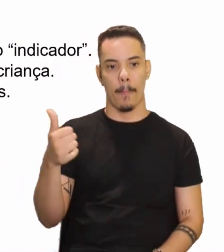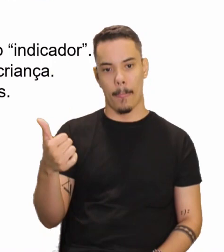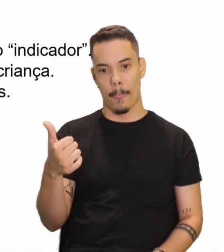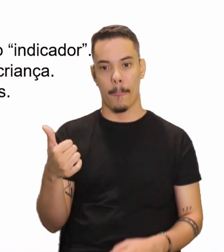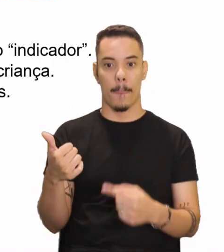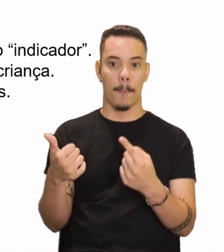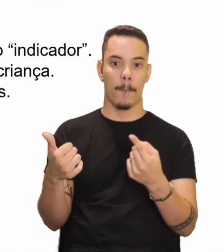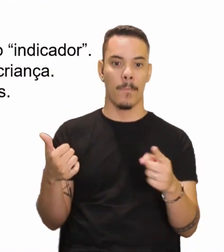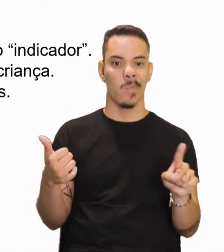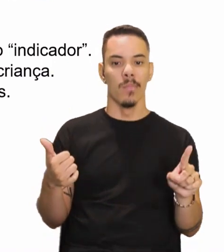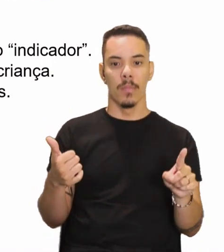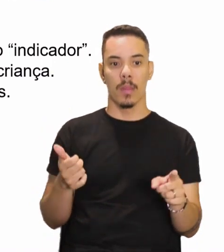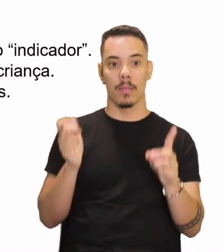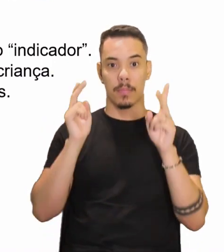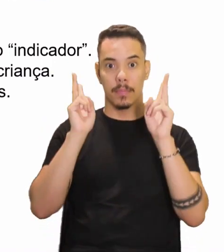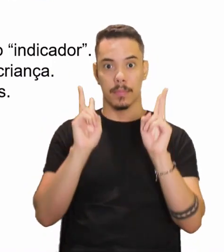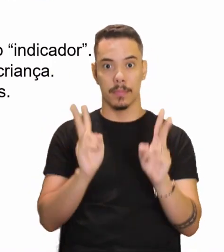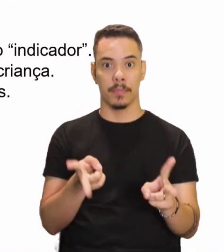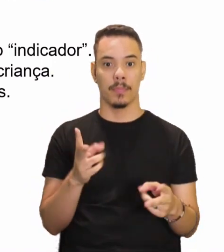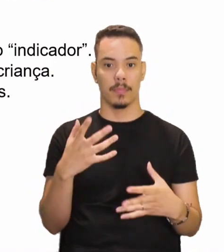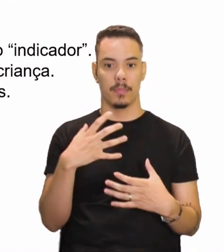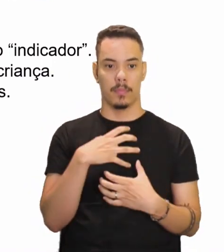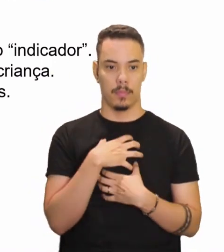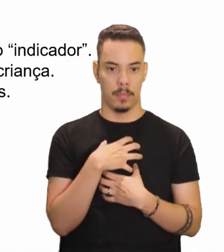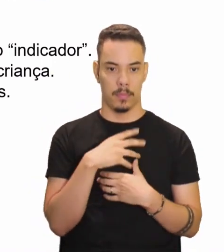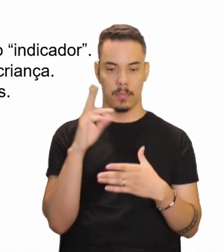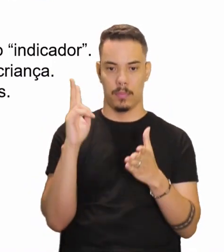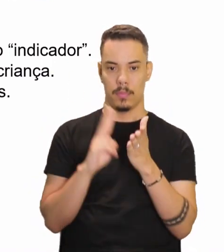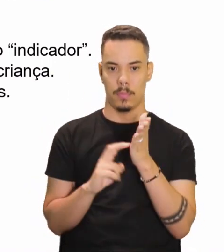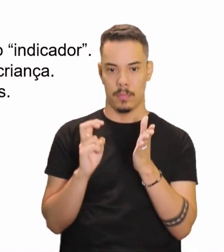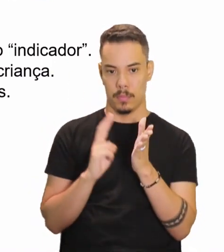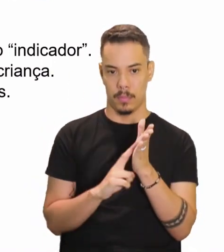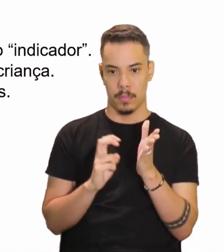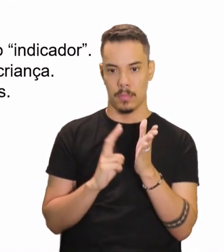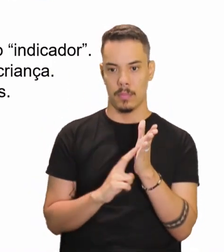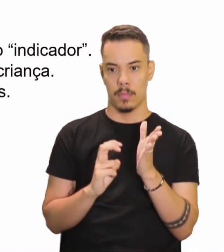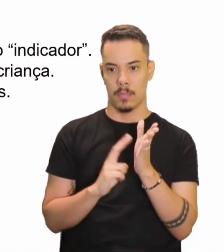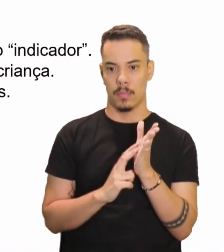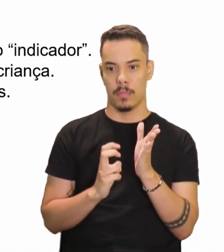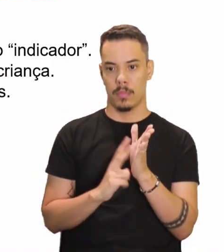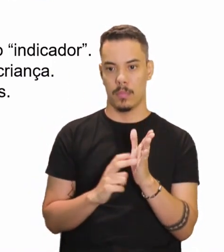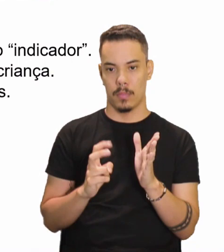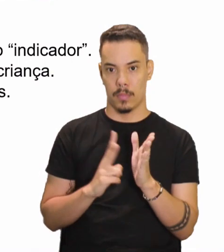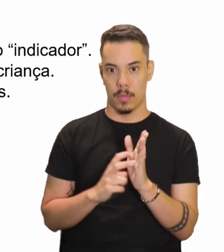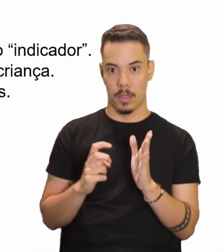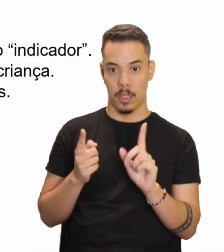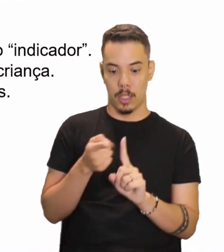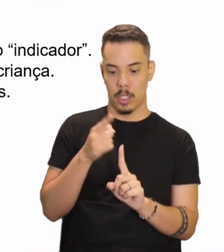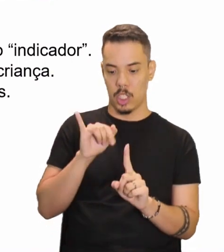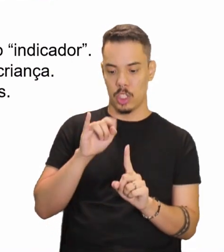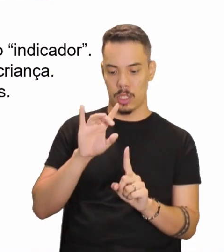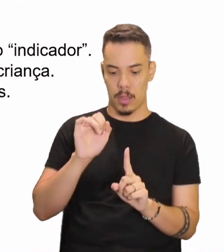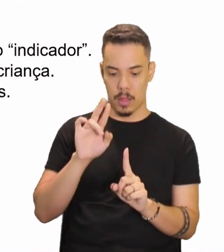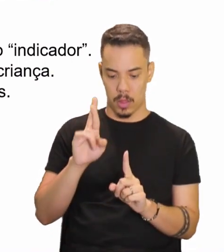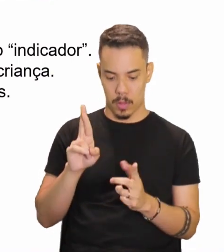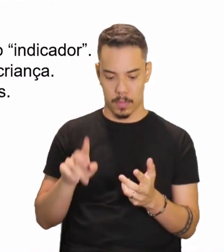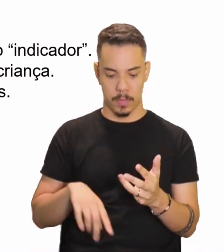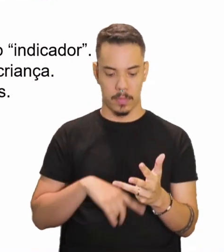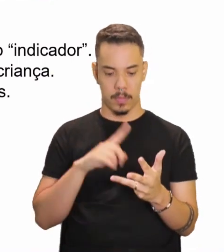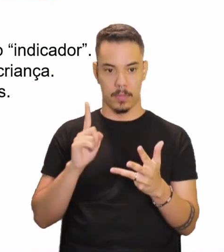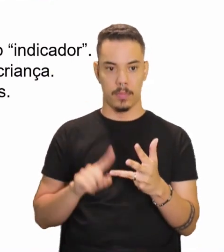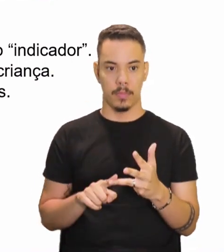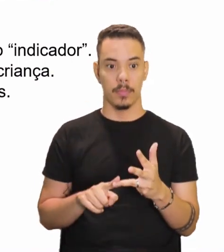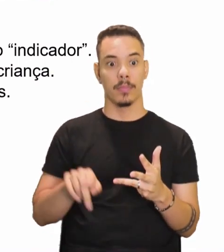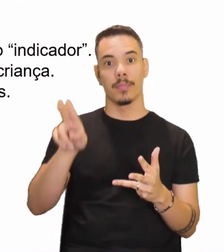quadrinhos o mesmo sentido ao vocábulo ao vocábulo indicador de